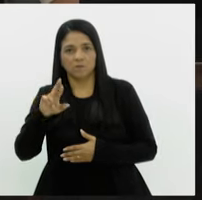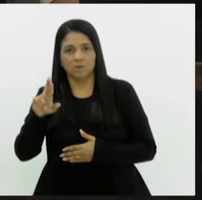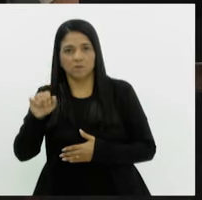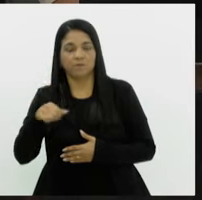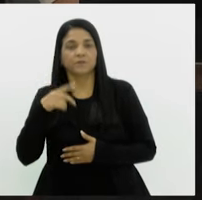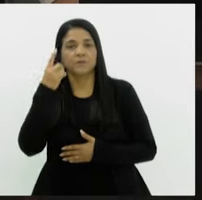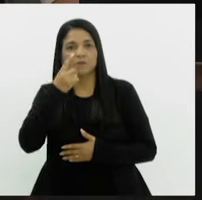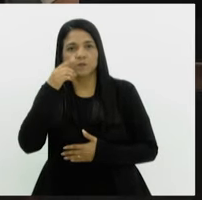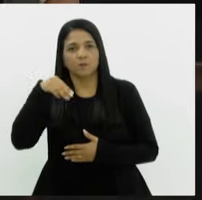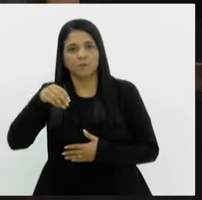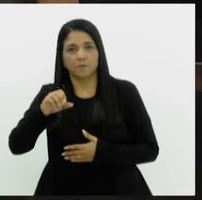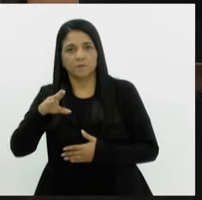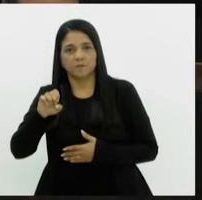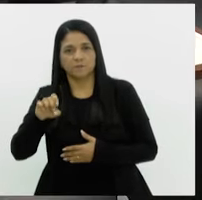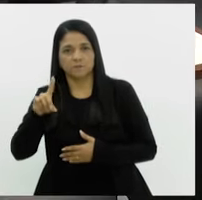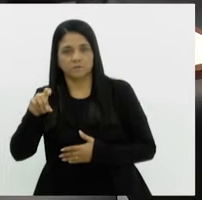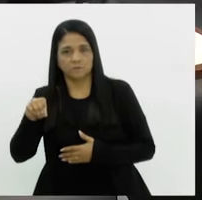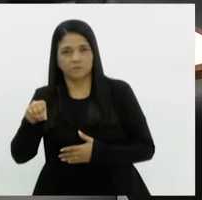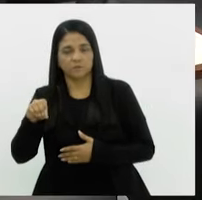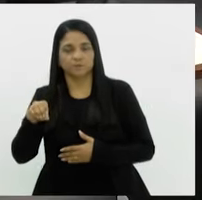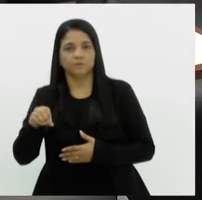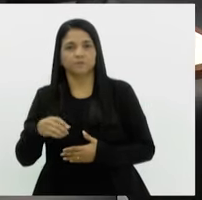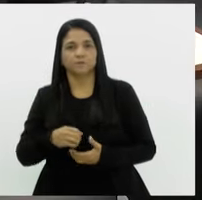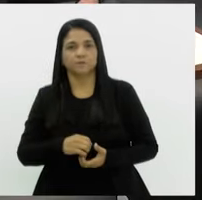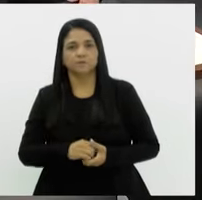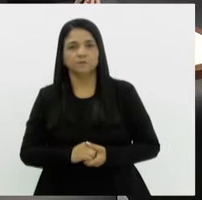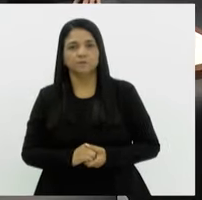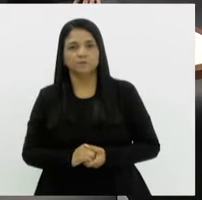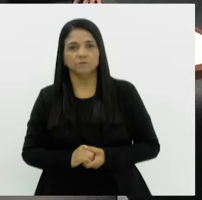Deputado Carlos Macedo, por favor.